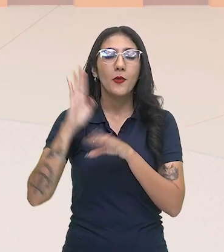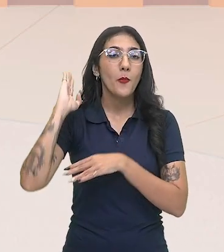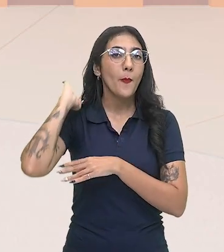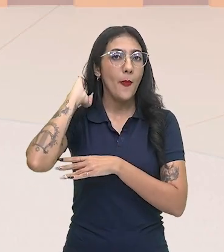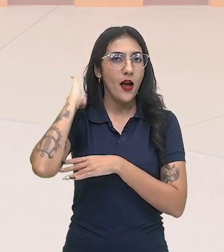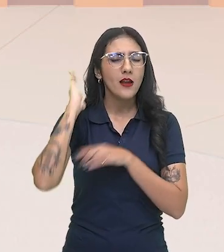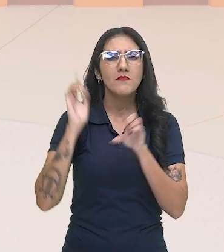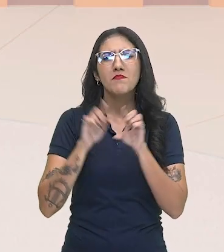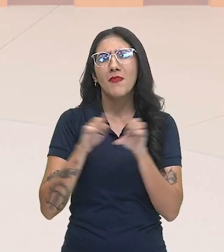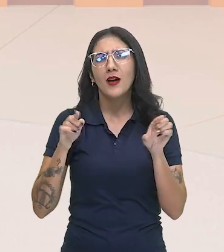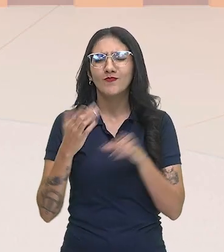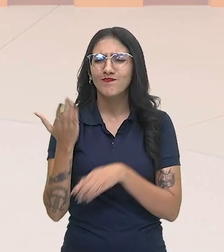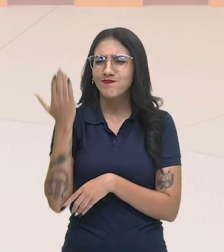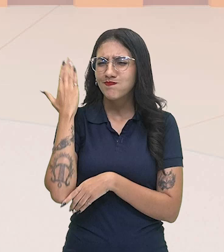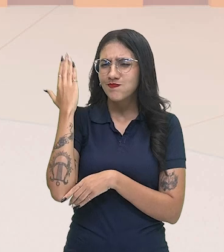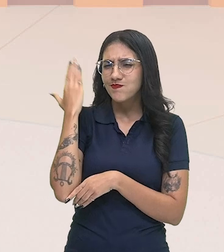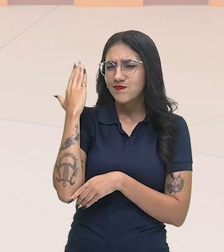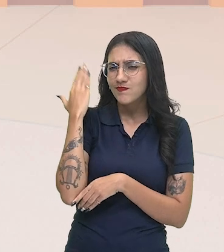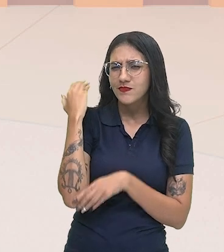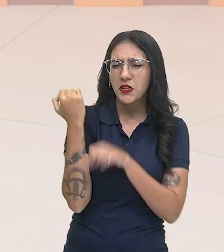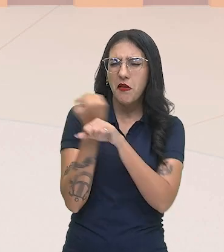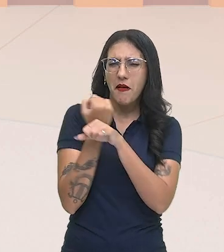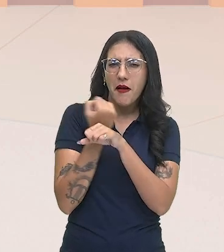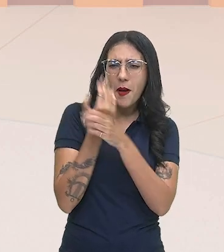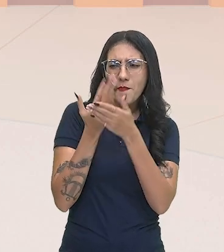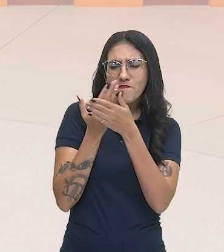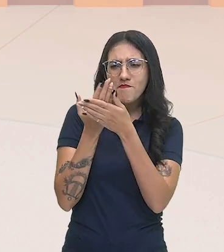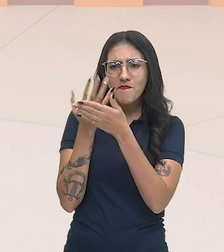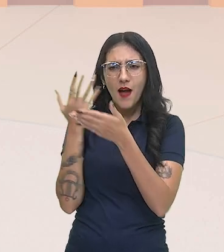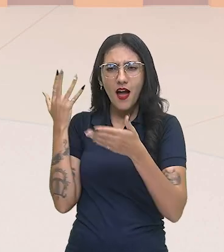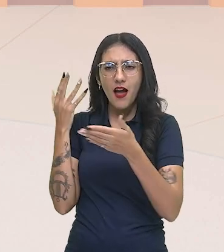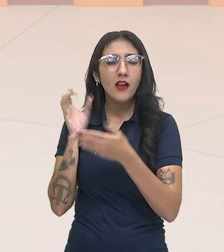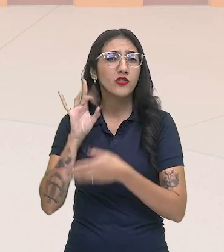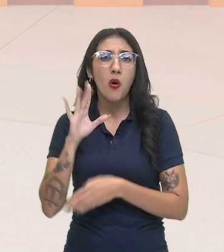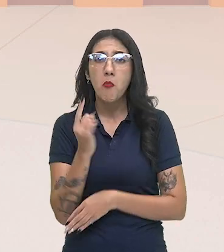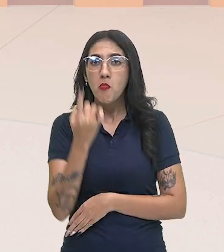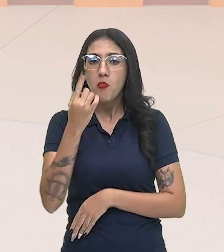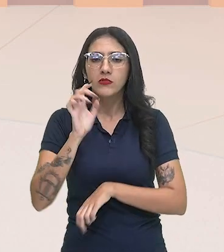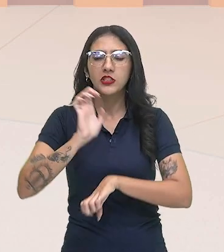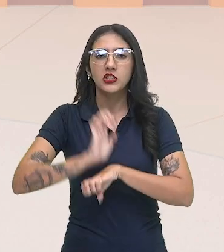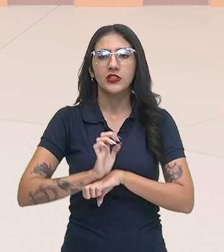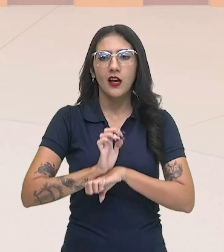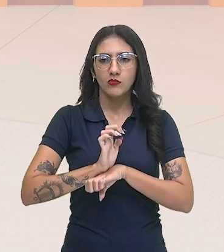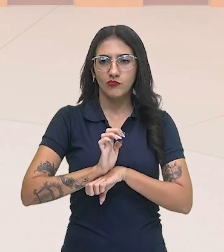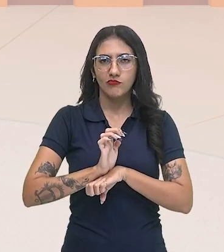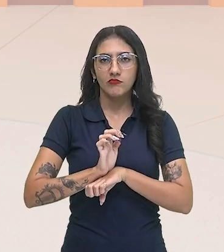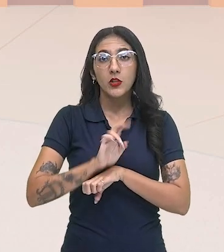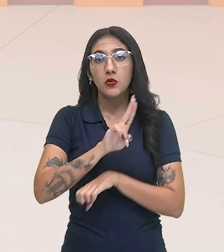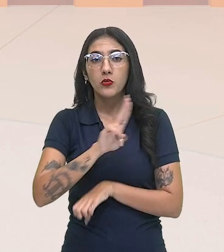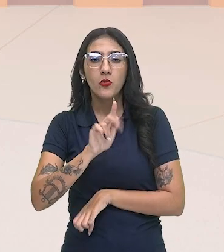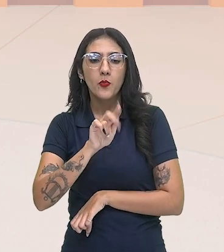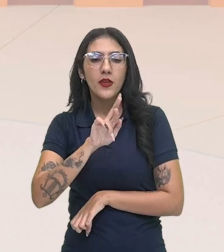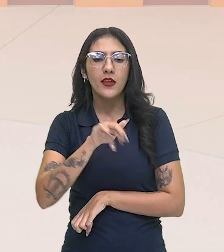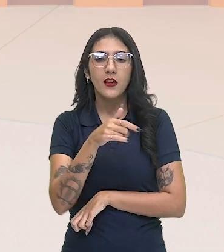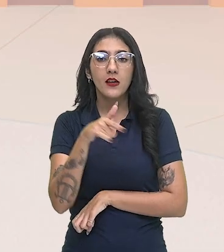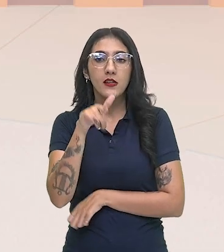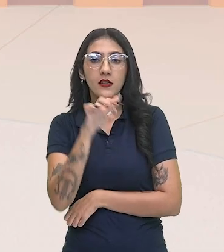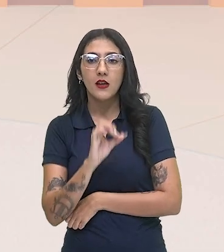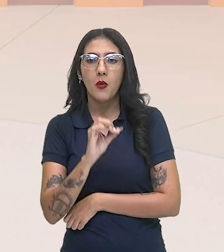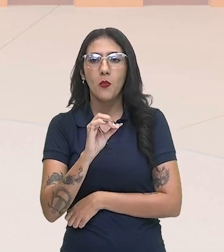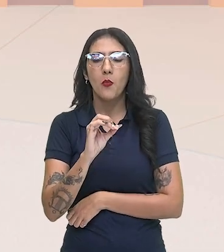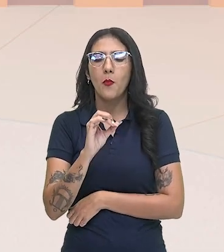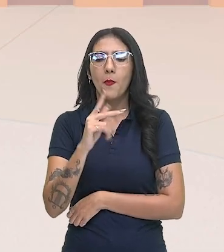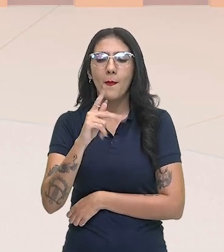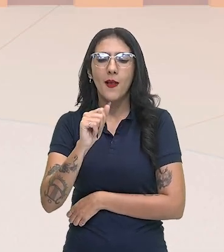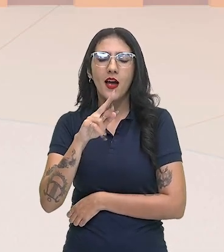lá naquela época, 34, 35, era somente um estado, o estado do Grão-Pará. E a cabanagem foi